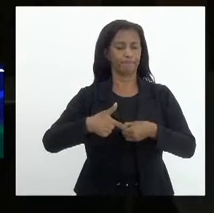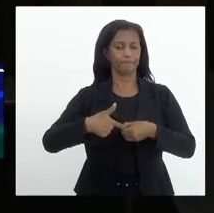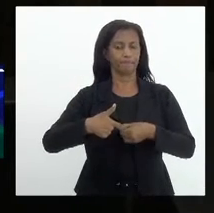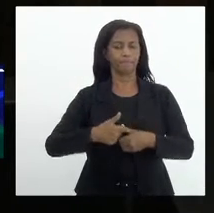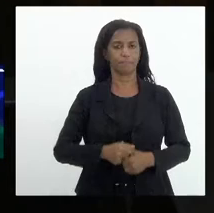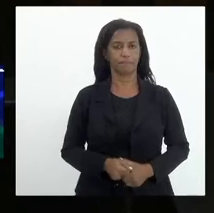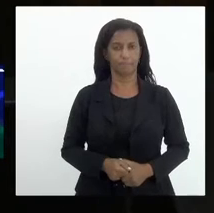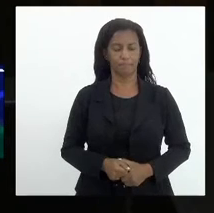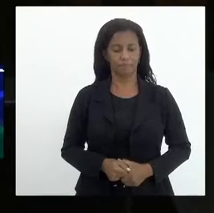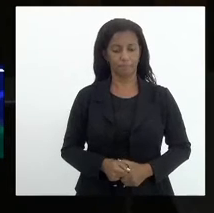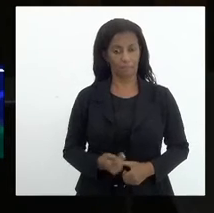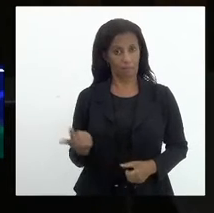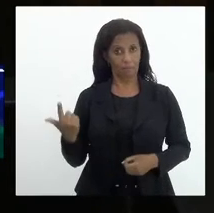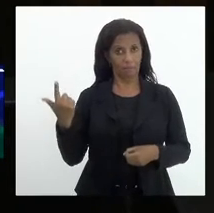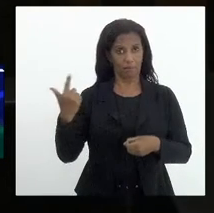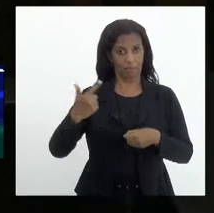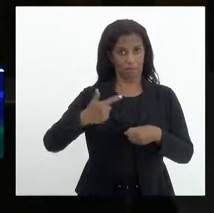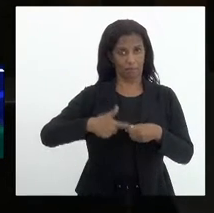A gasolina